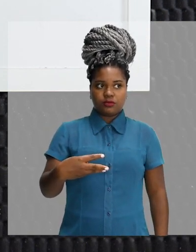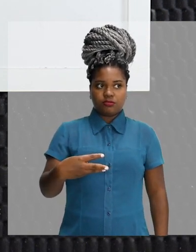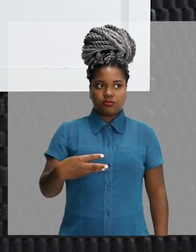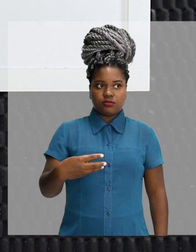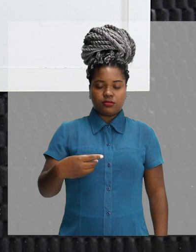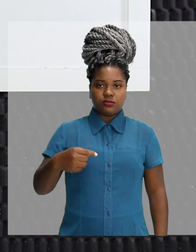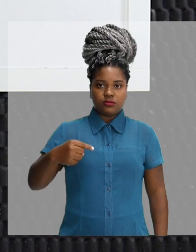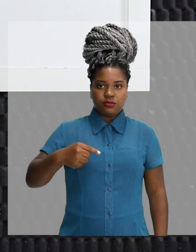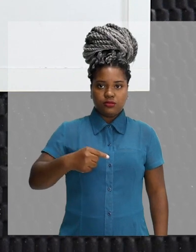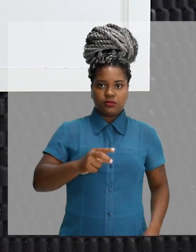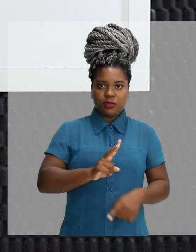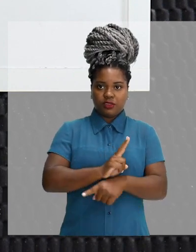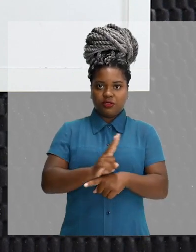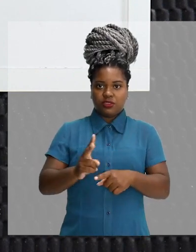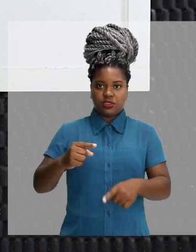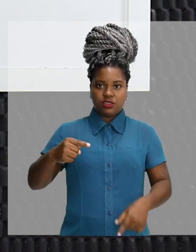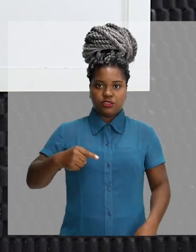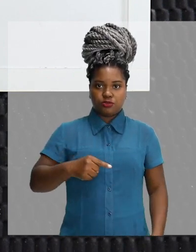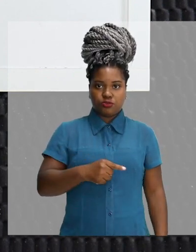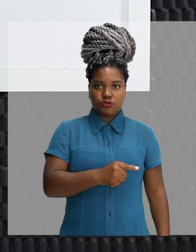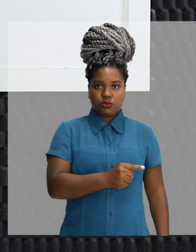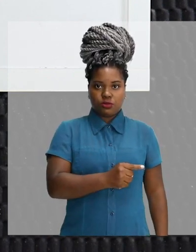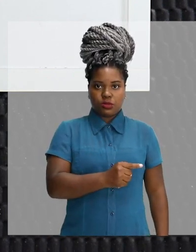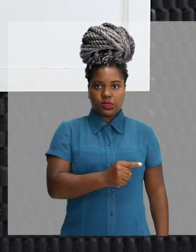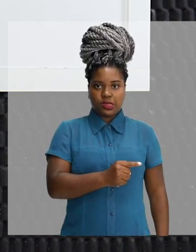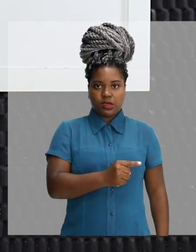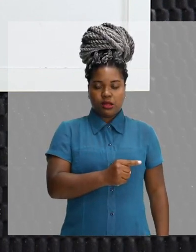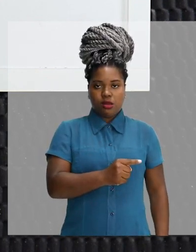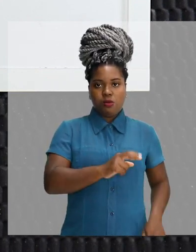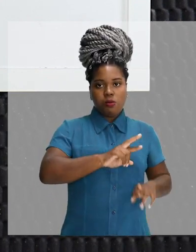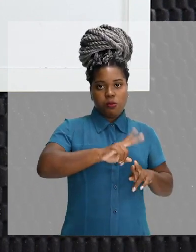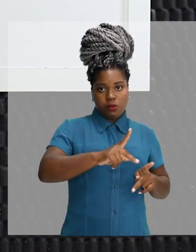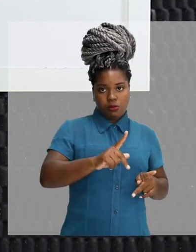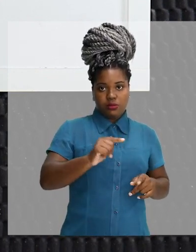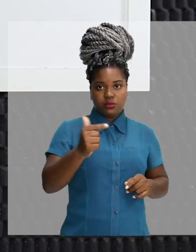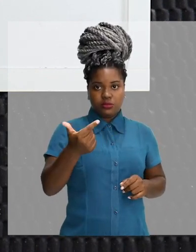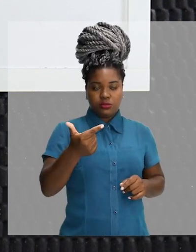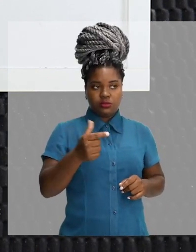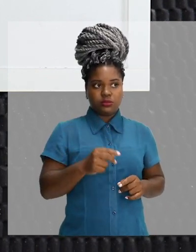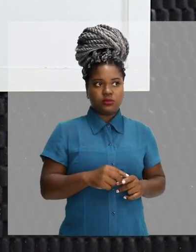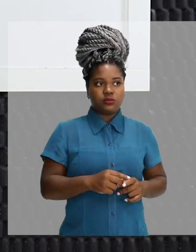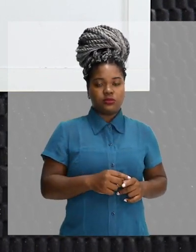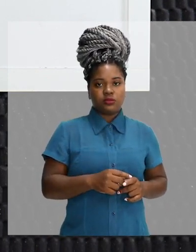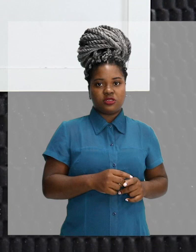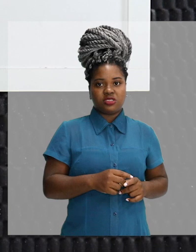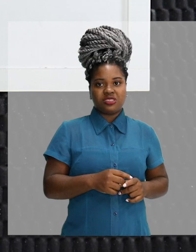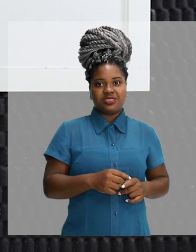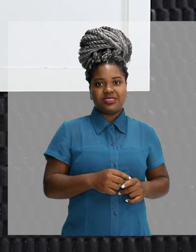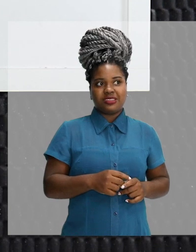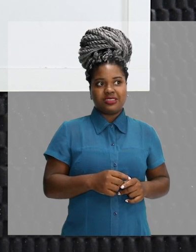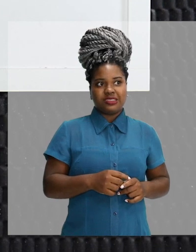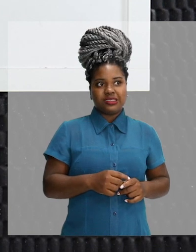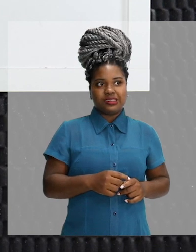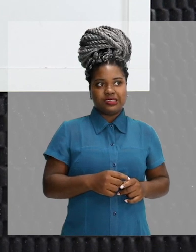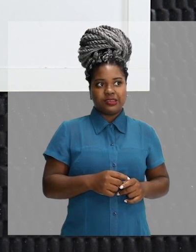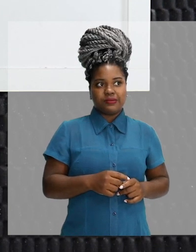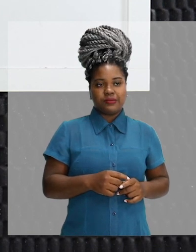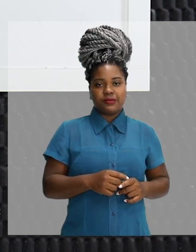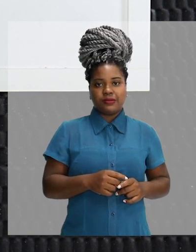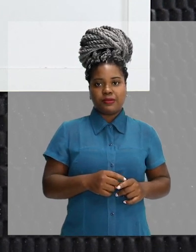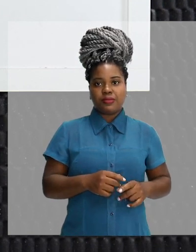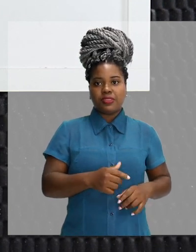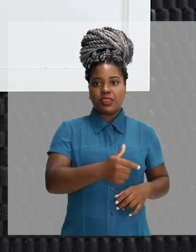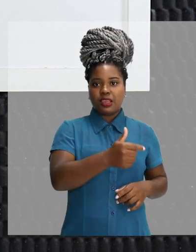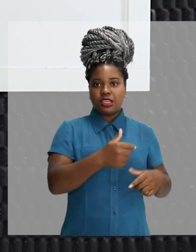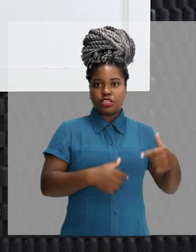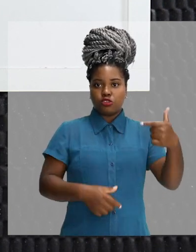nós temos a velocidade agindo já no sentido diferente das outras duas. E no 4, né? No caso eu coloquei